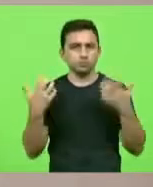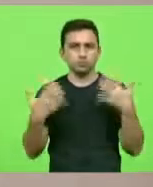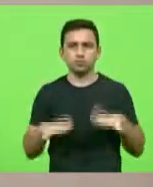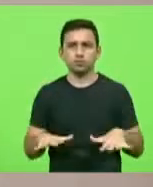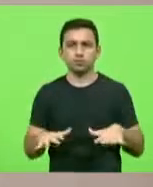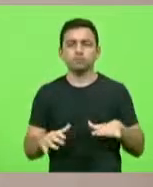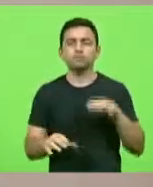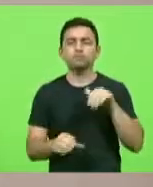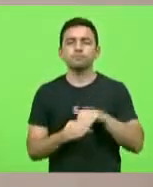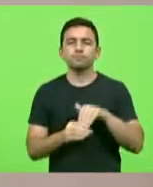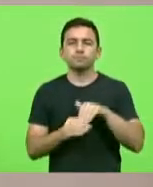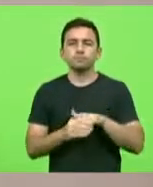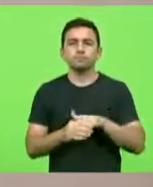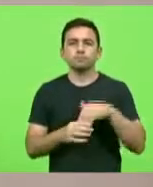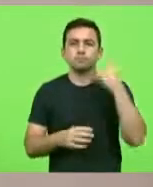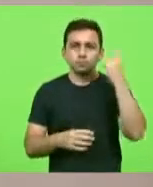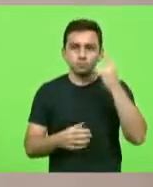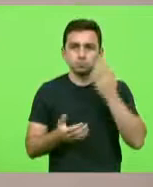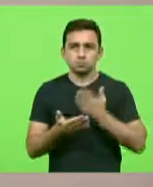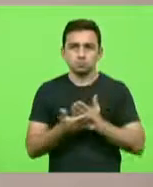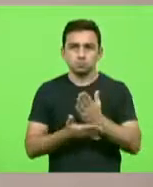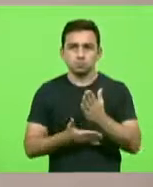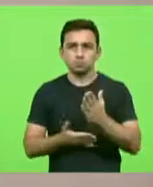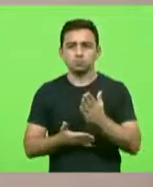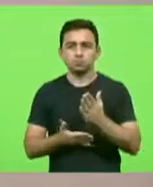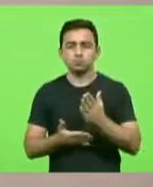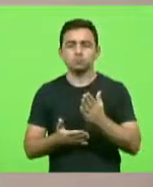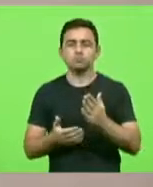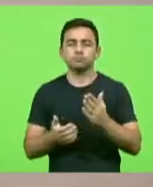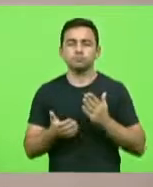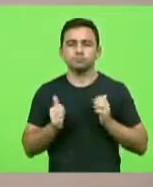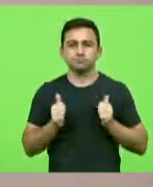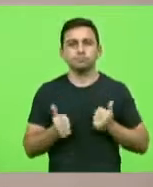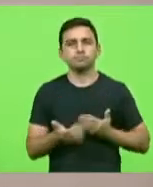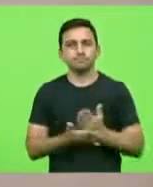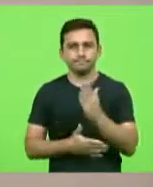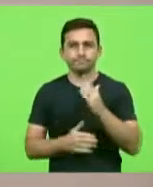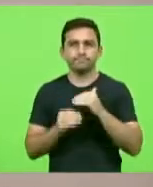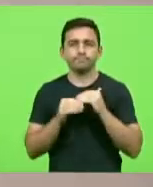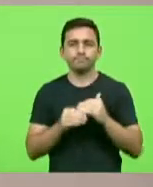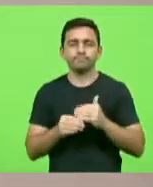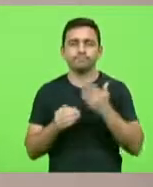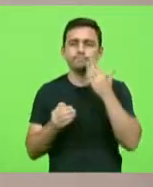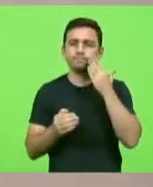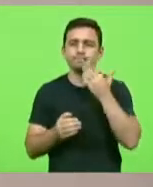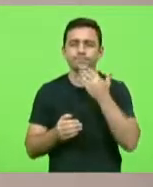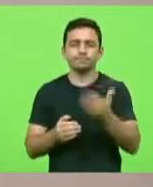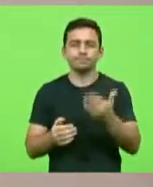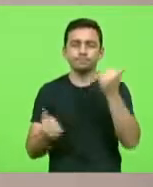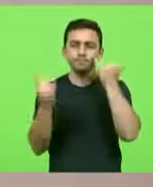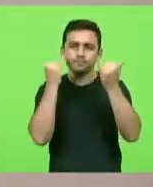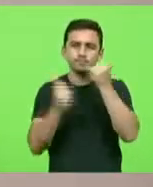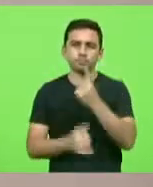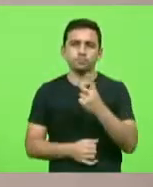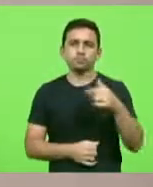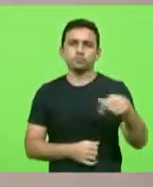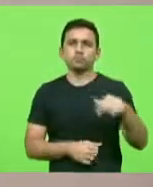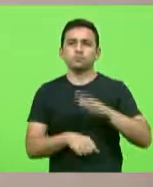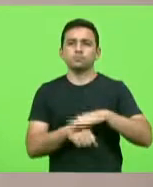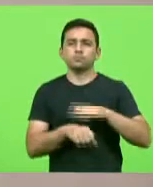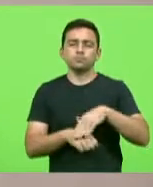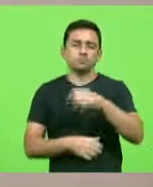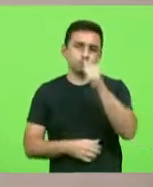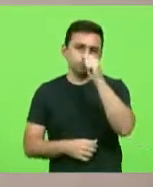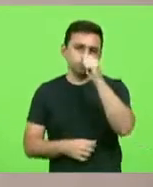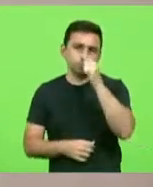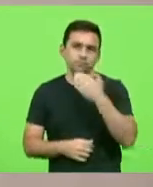em votação. Deputados que aprovam, permaneçam como se encontram. Aprovado por unanimidade. Pedido de informação 227, autor deputado João Amin, solicitando